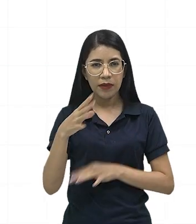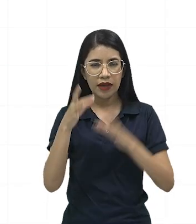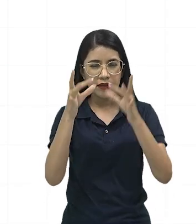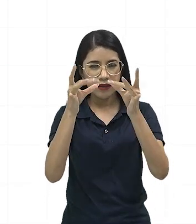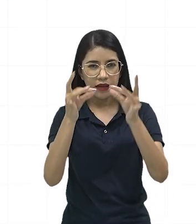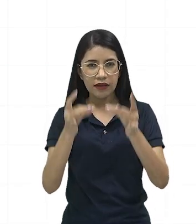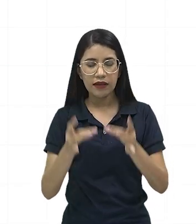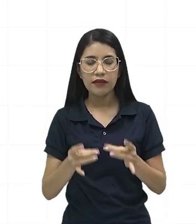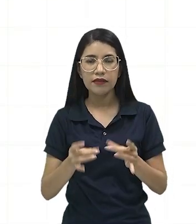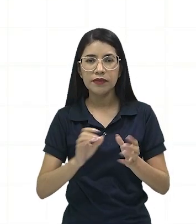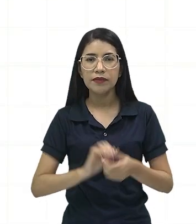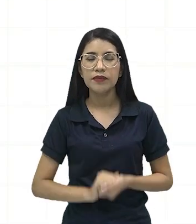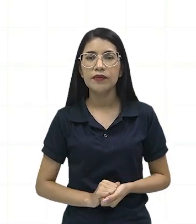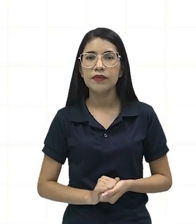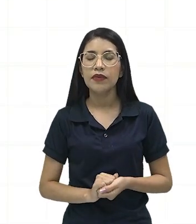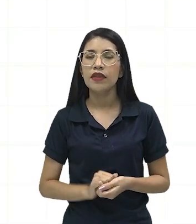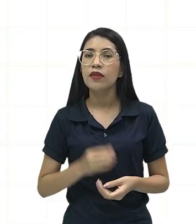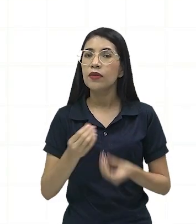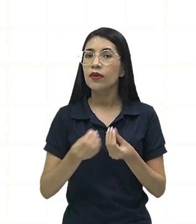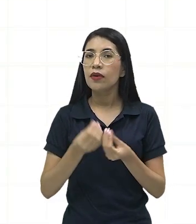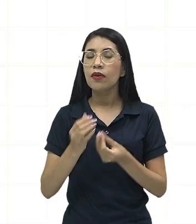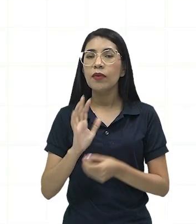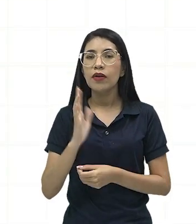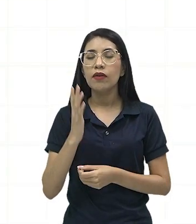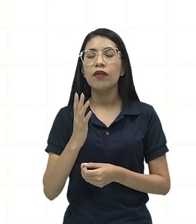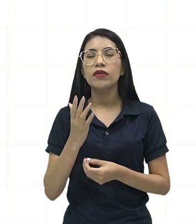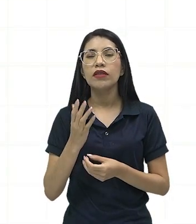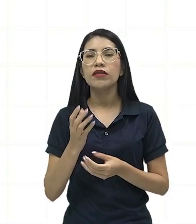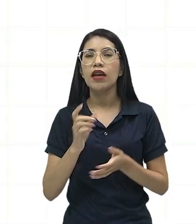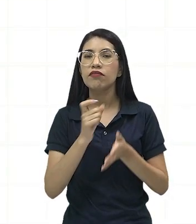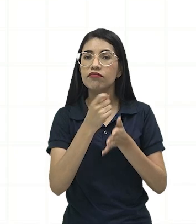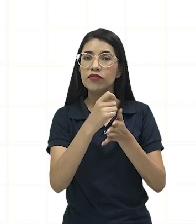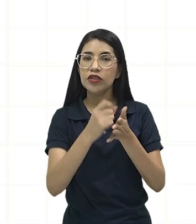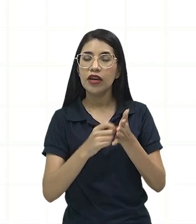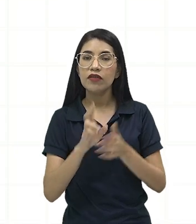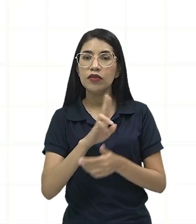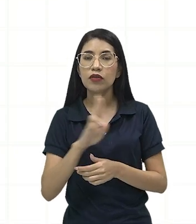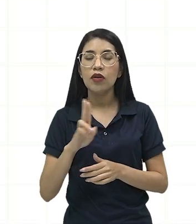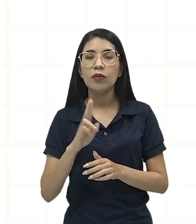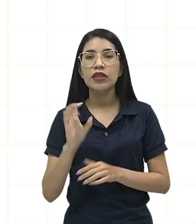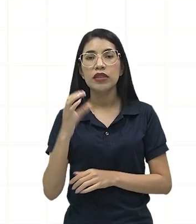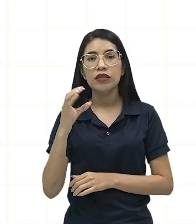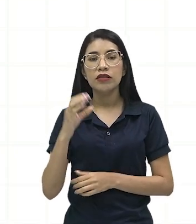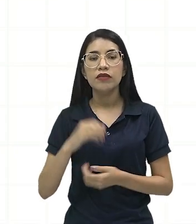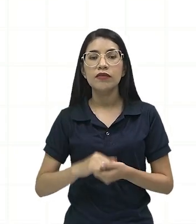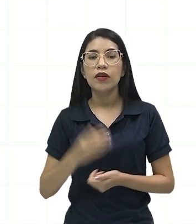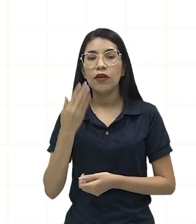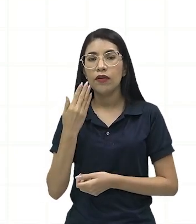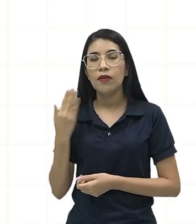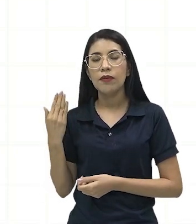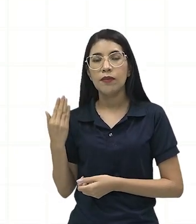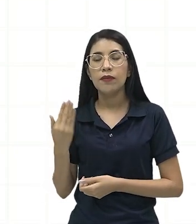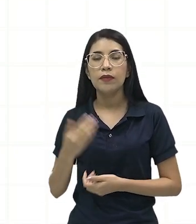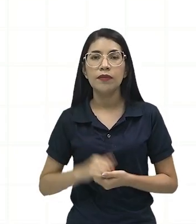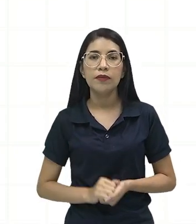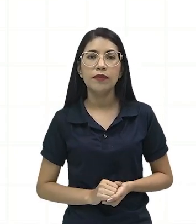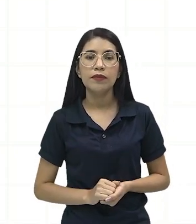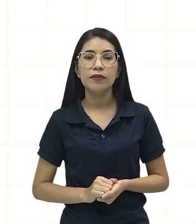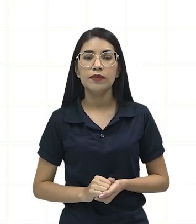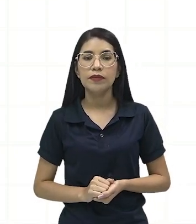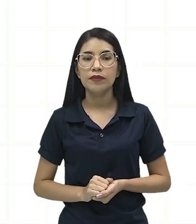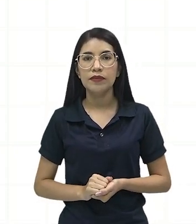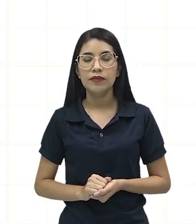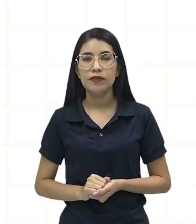para você observar aí como é que é a escrita desse nome científico, tá? Panthera onça,